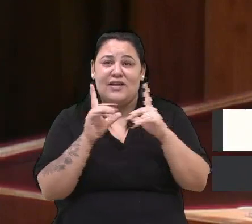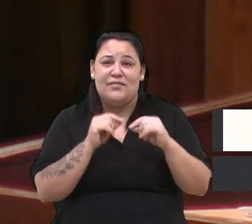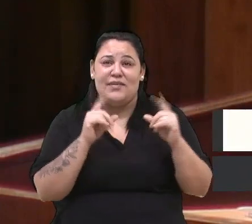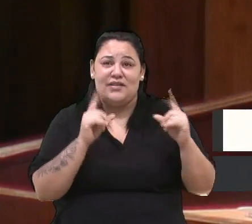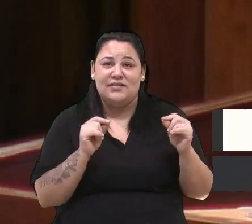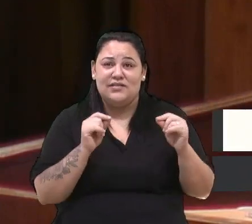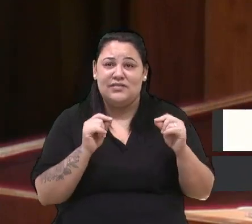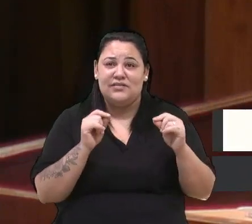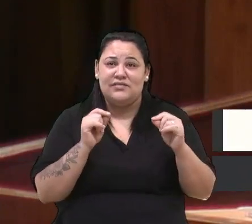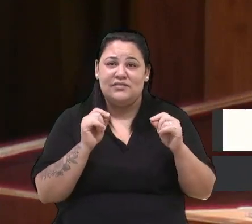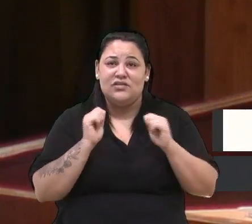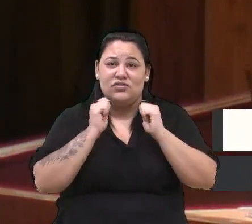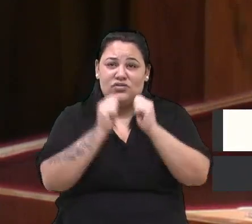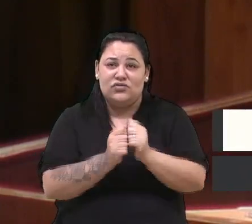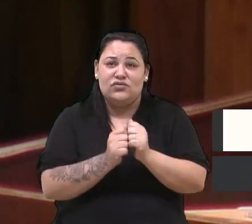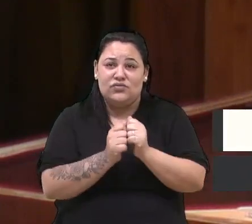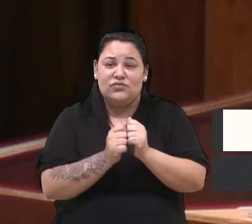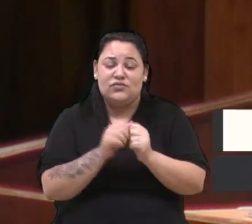Lula.